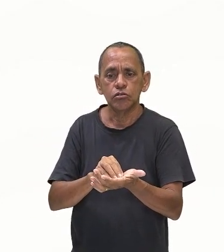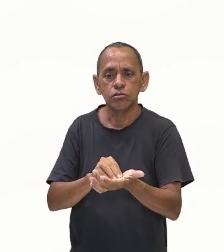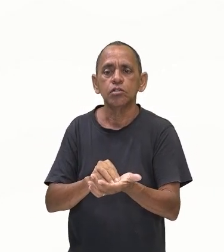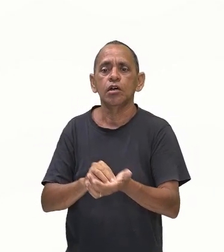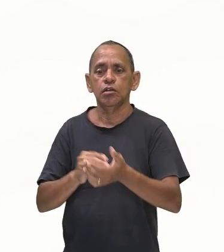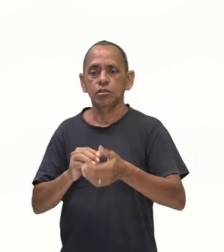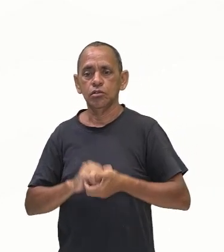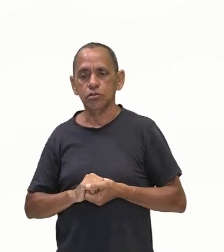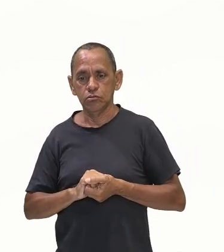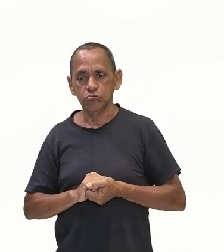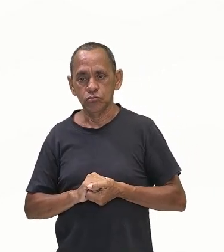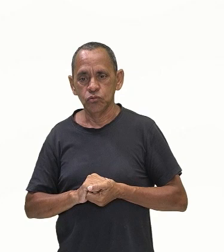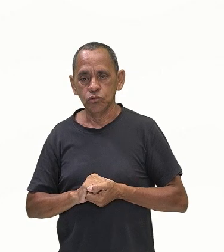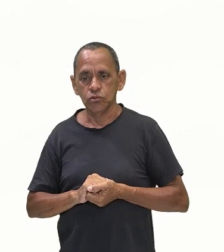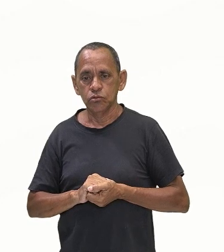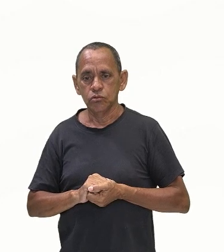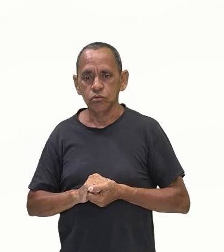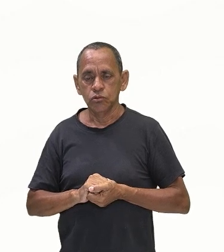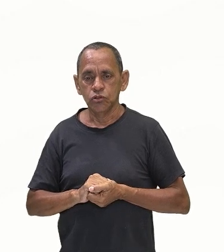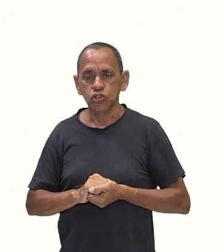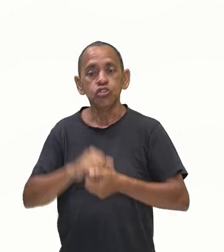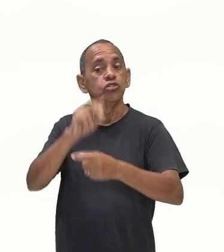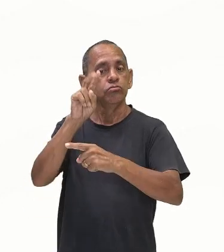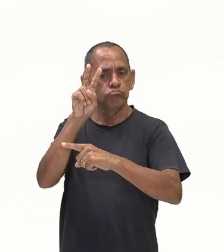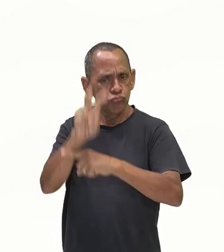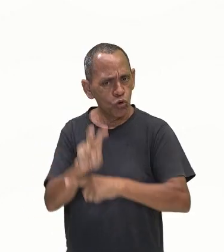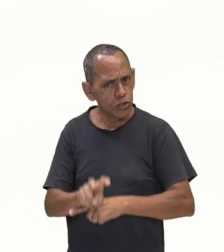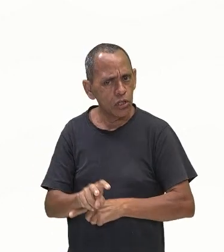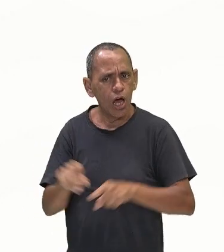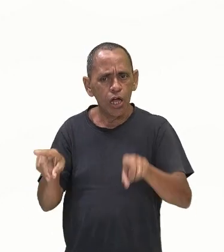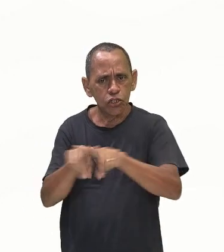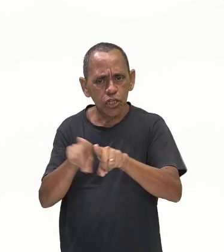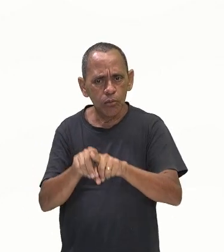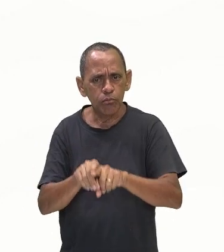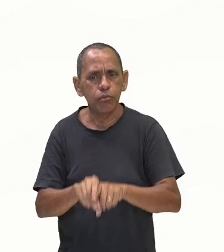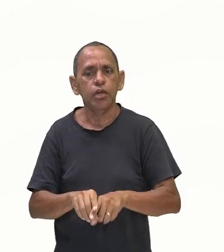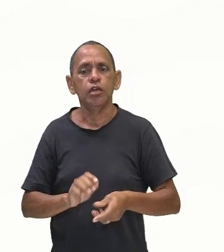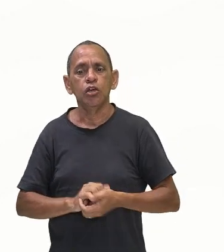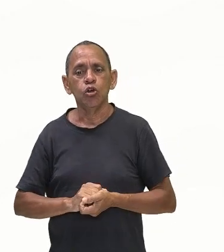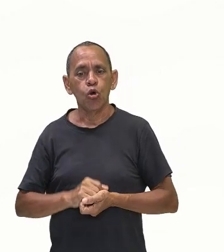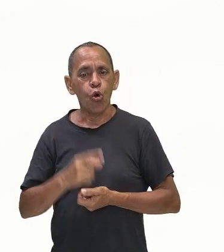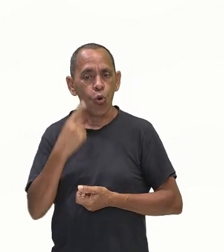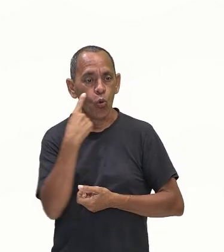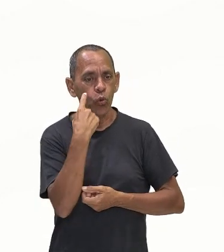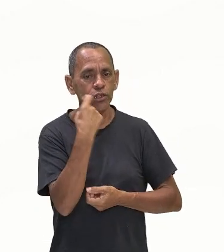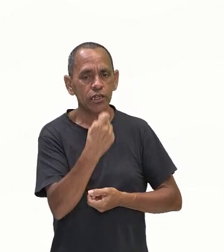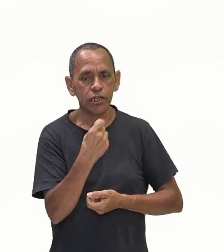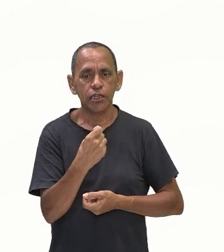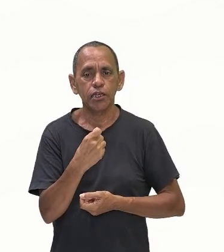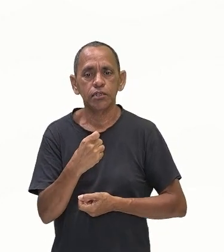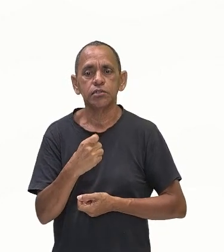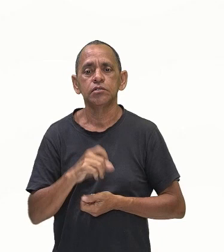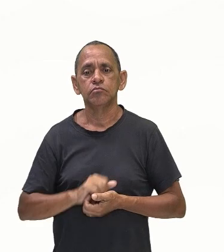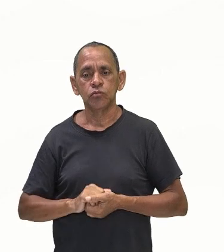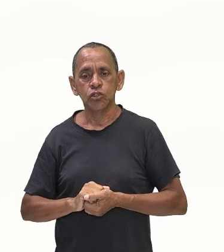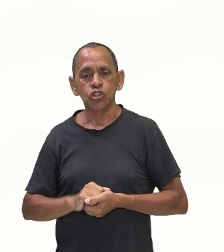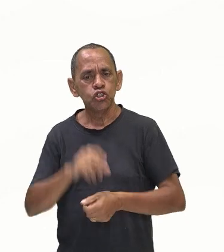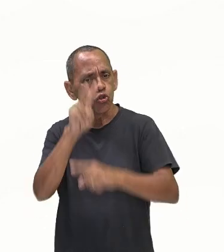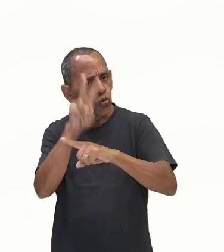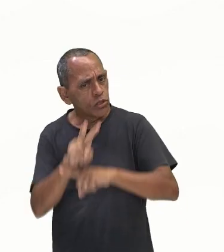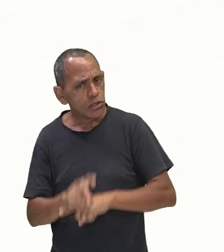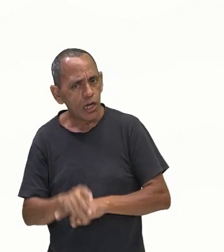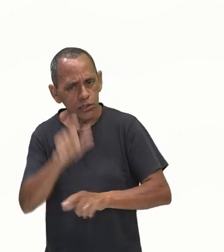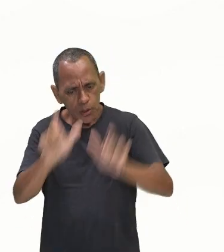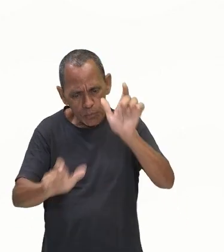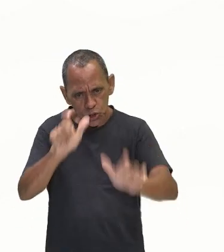essa formação educacional aconteça. Então, a minha ideia central é qual aí? Nós temos um descaso estatal em